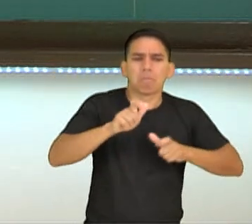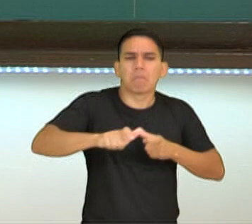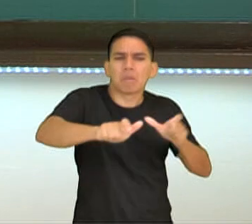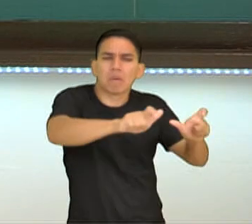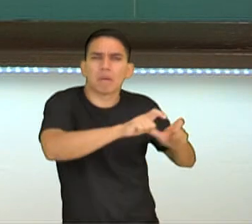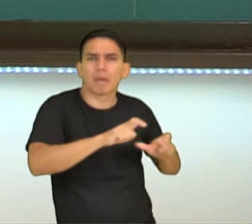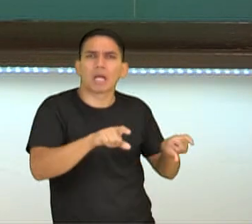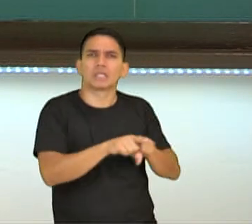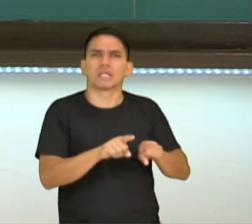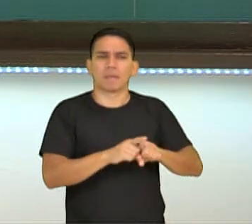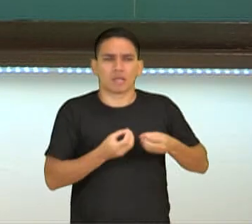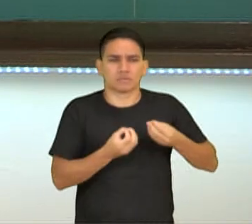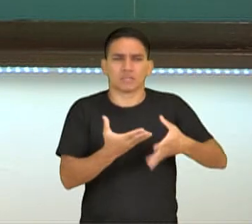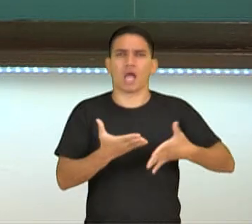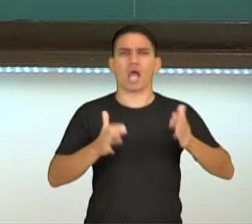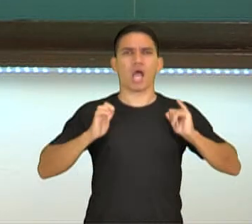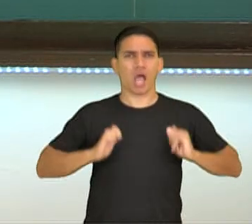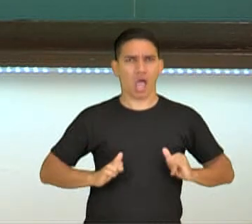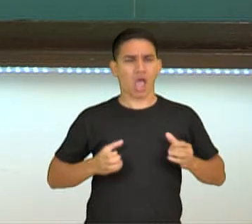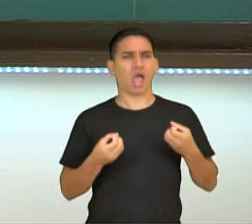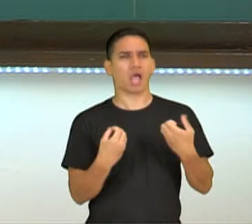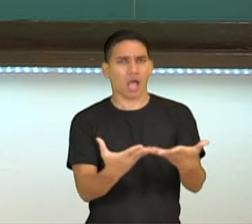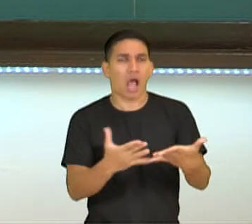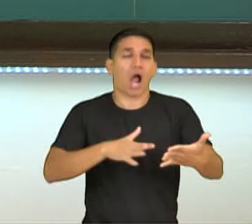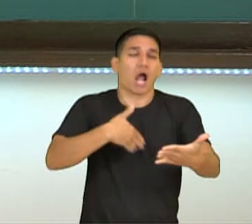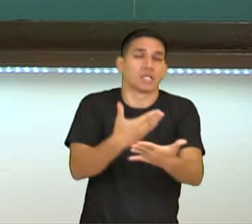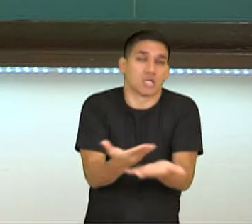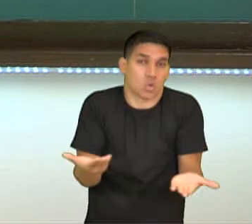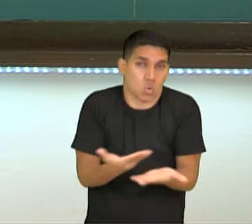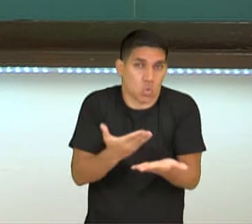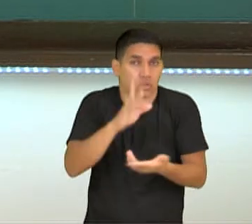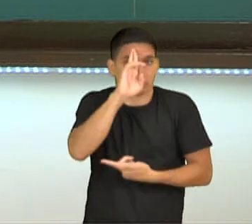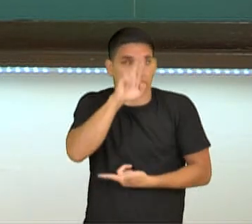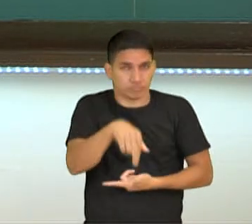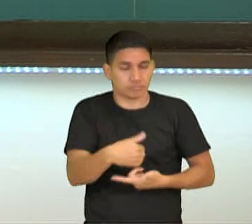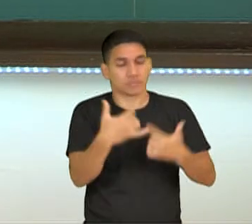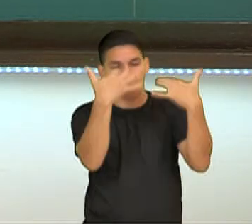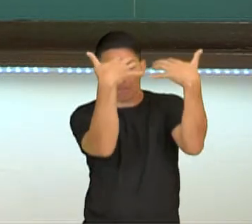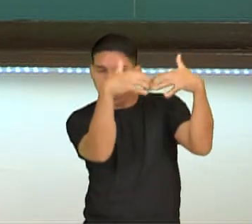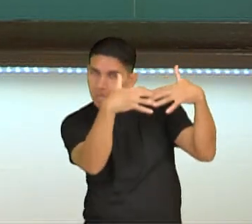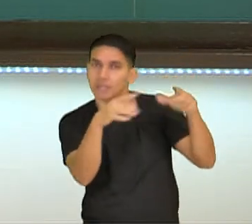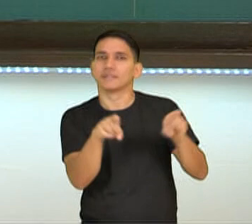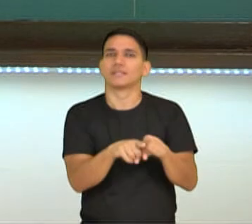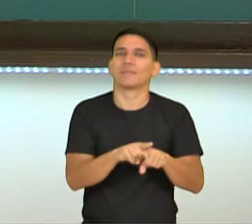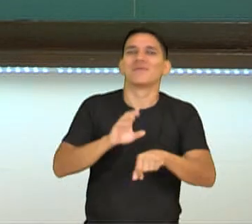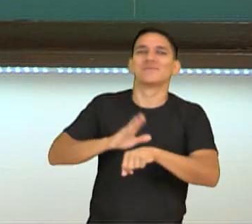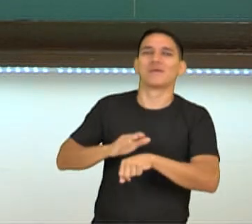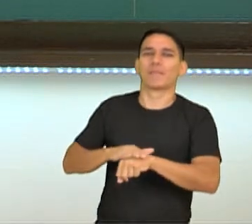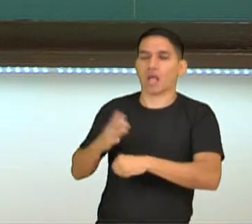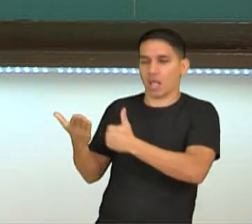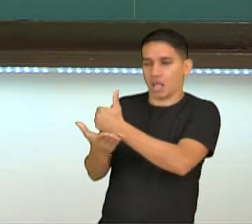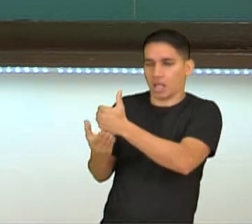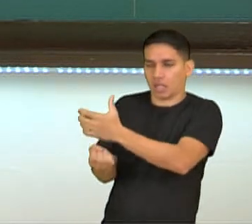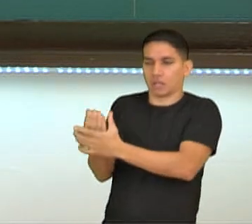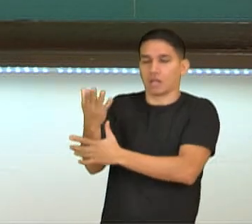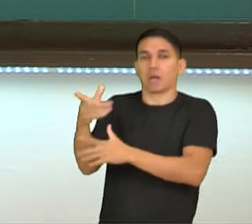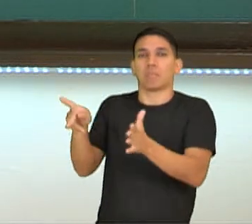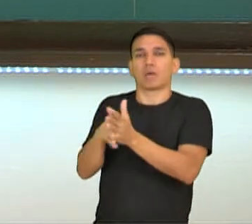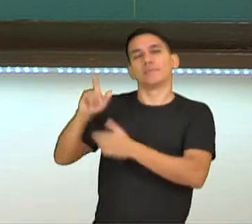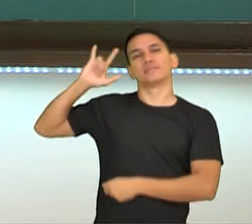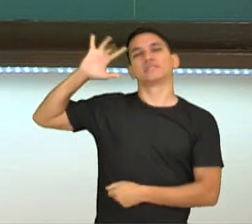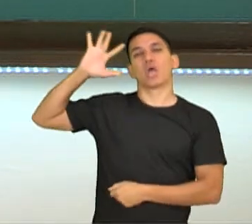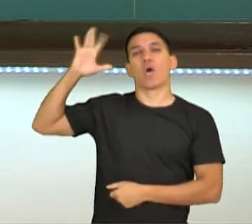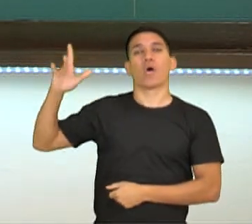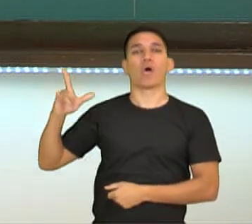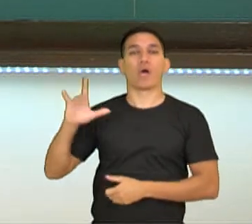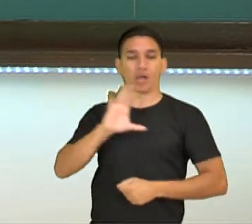ético e racional para a gente até os dias atuais, e nesse momento houve também um embasamento da teoria cristã